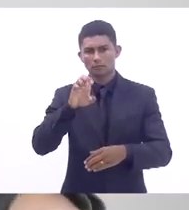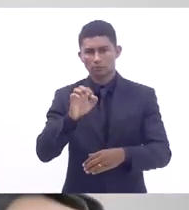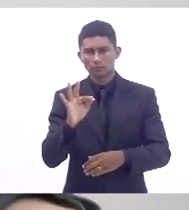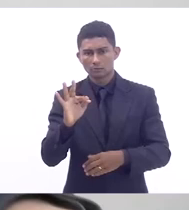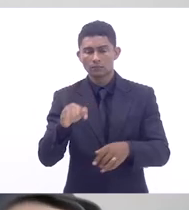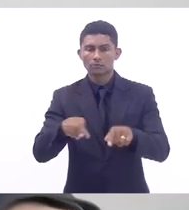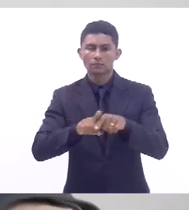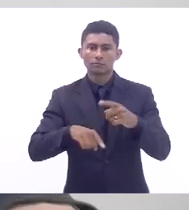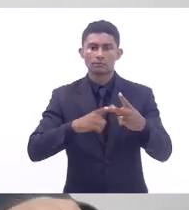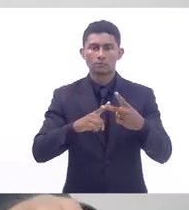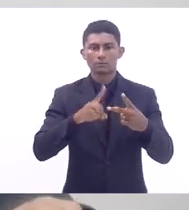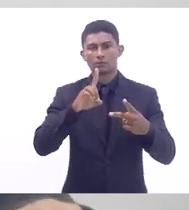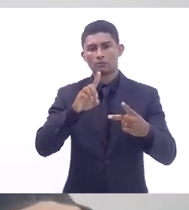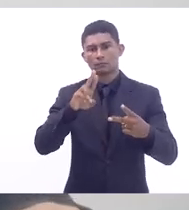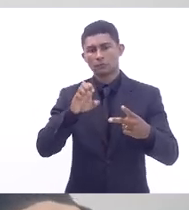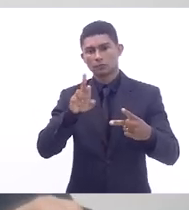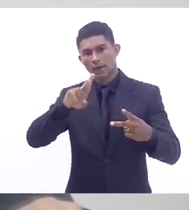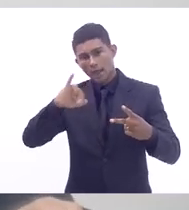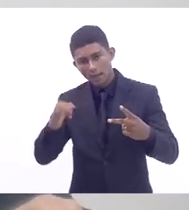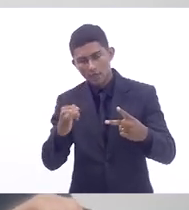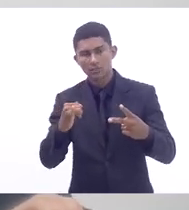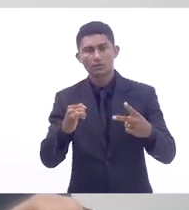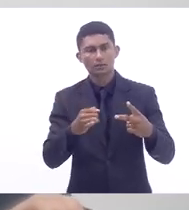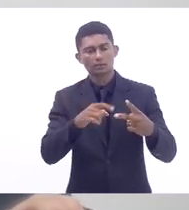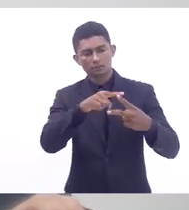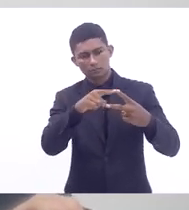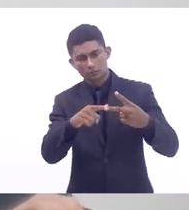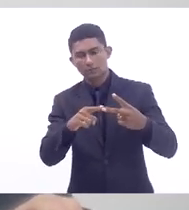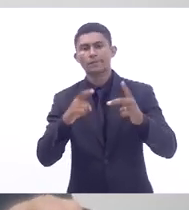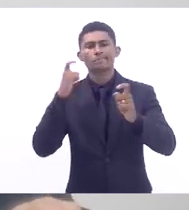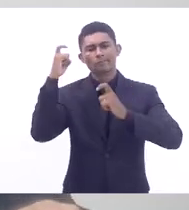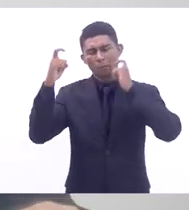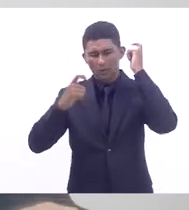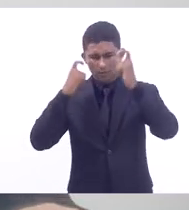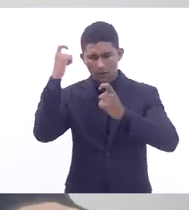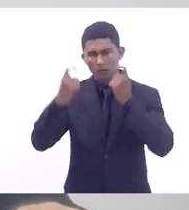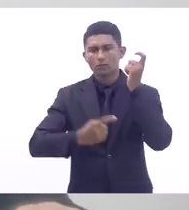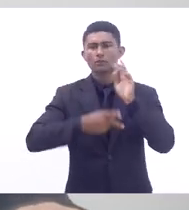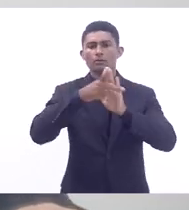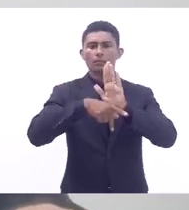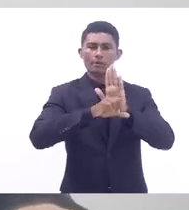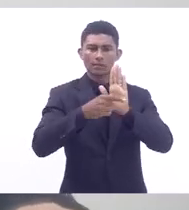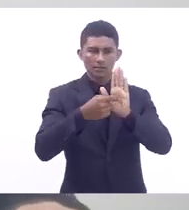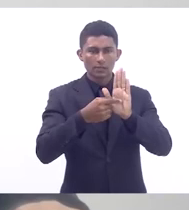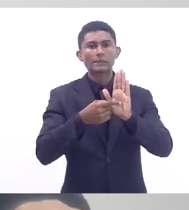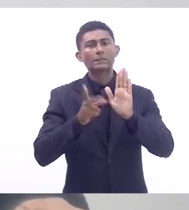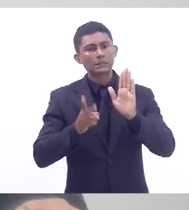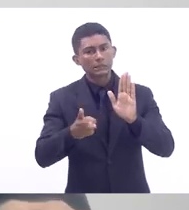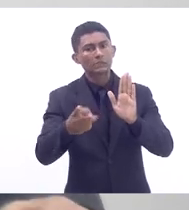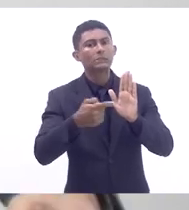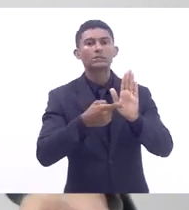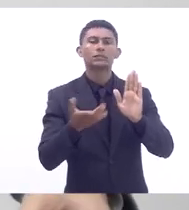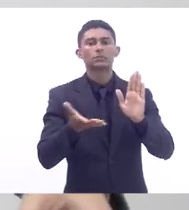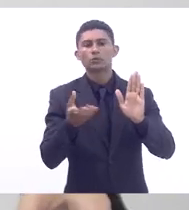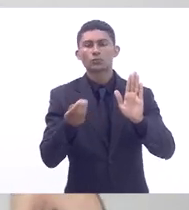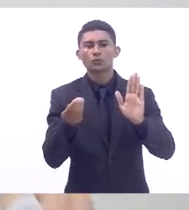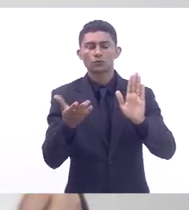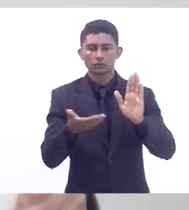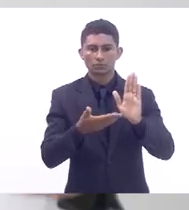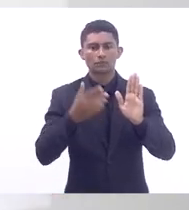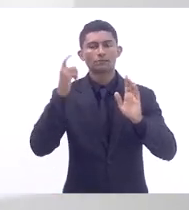desde o início levantaram uma série de preocupações quatro imitação desse projeto não é